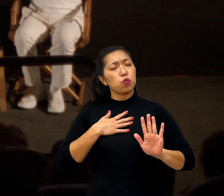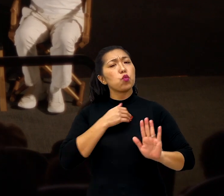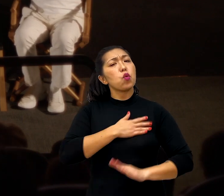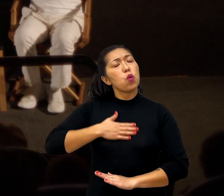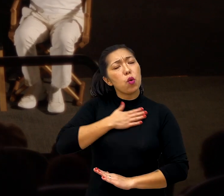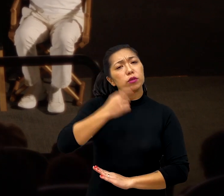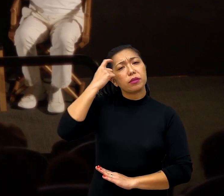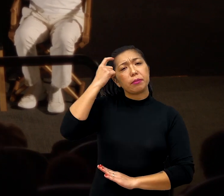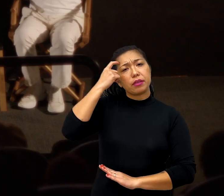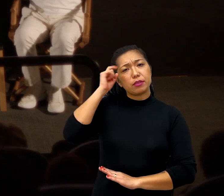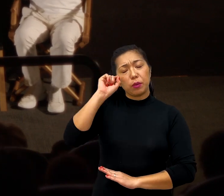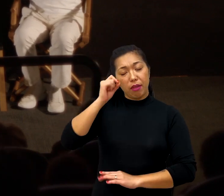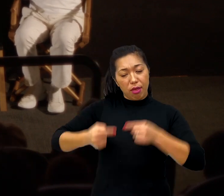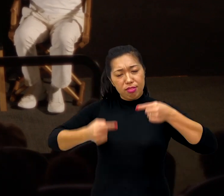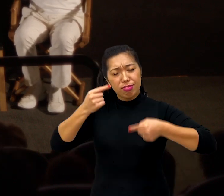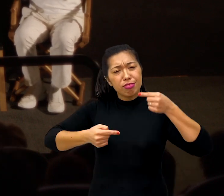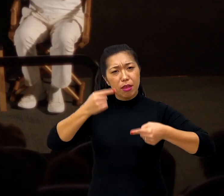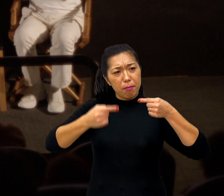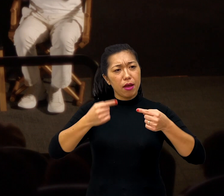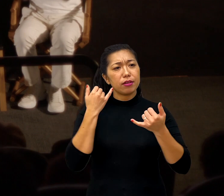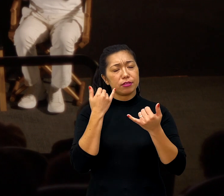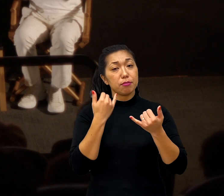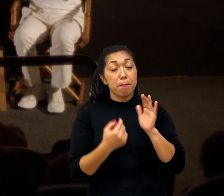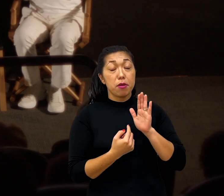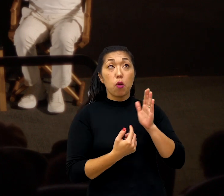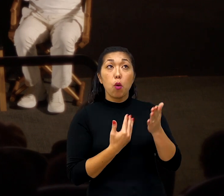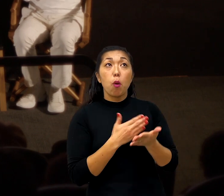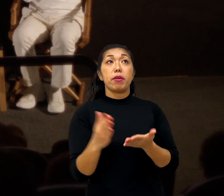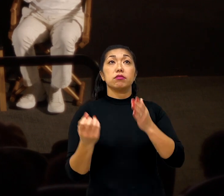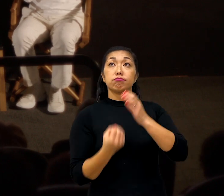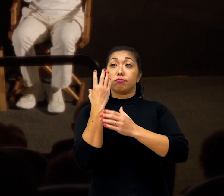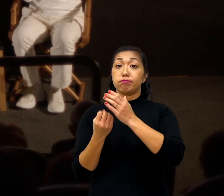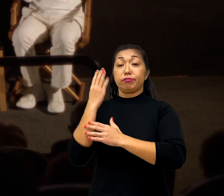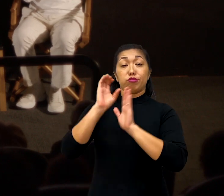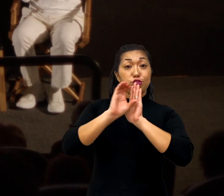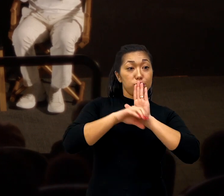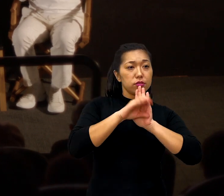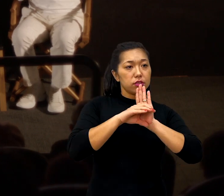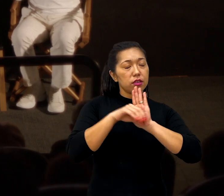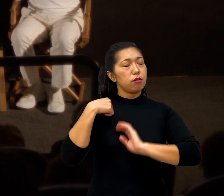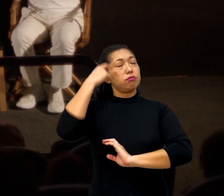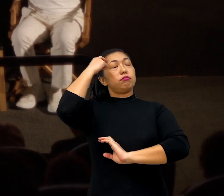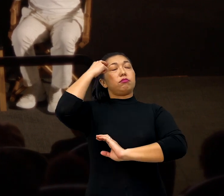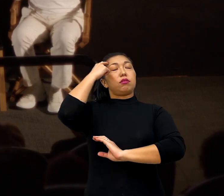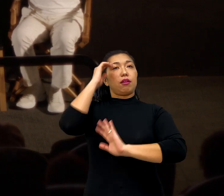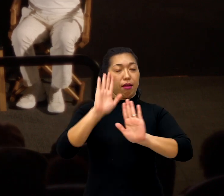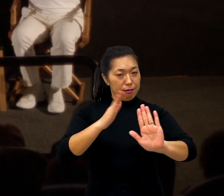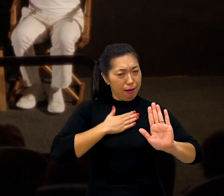Eu gosto de quando os debates estão aparecendo alguns conceitos, e eu sou daquele que eu começo a dizer logo onde é que eu